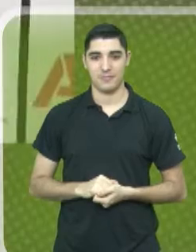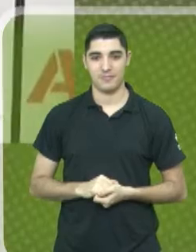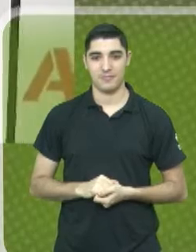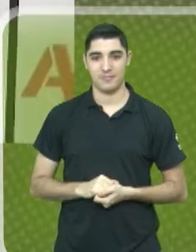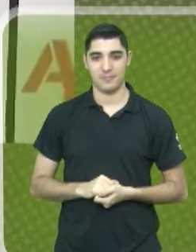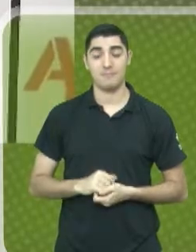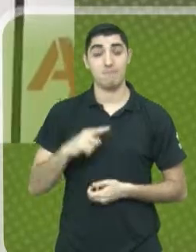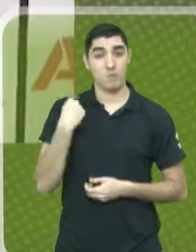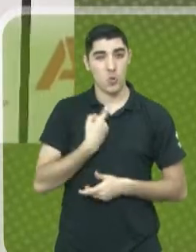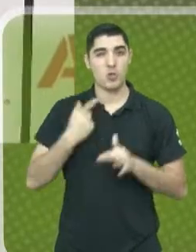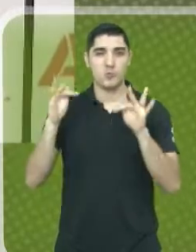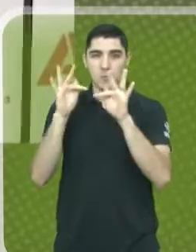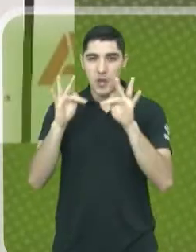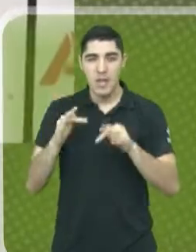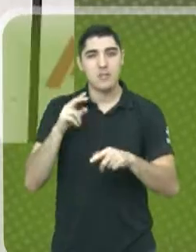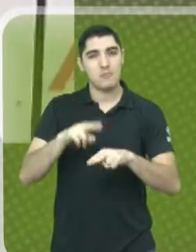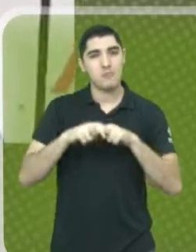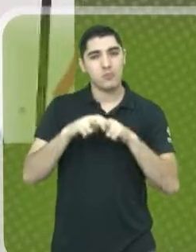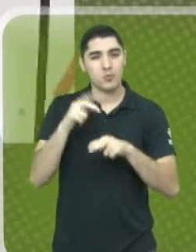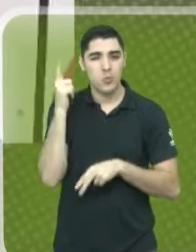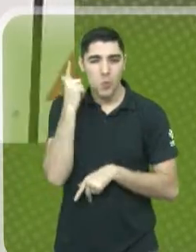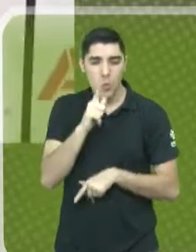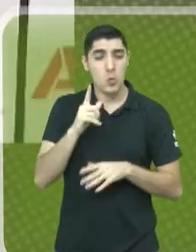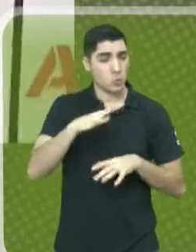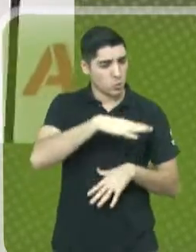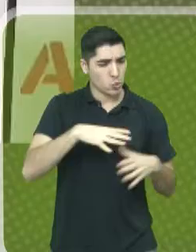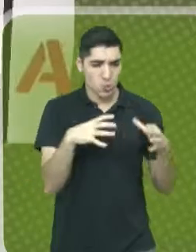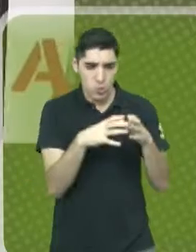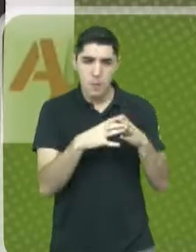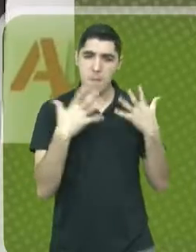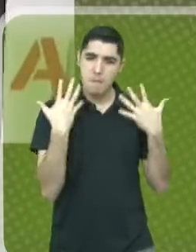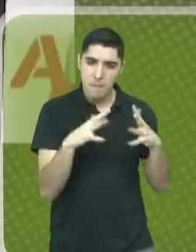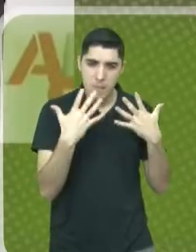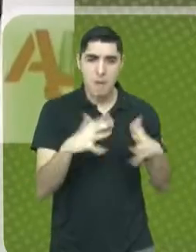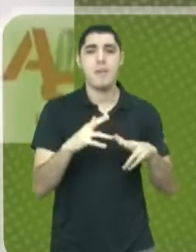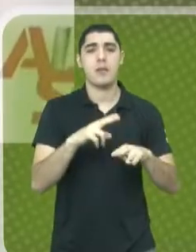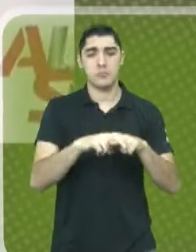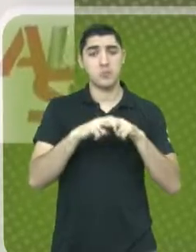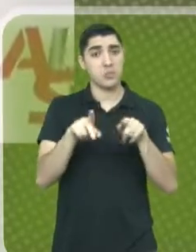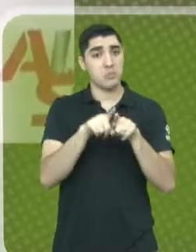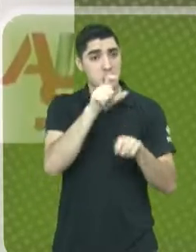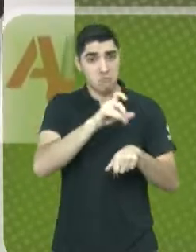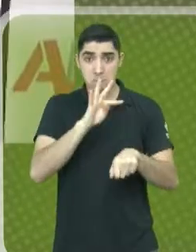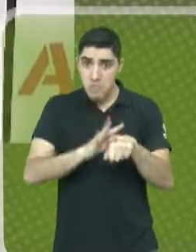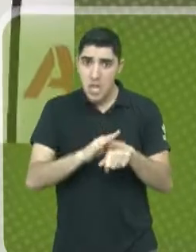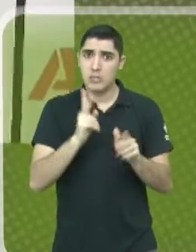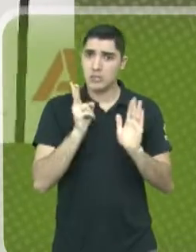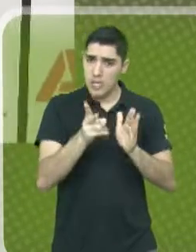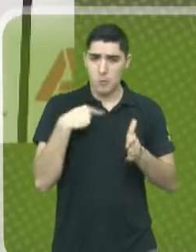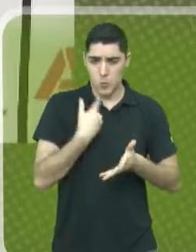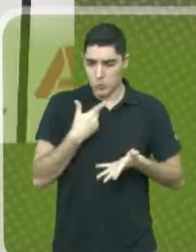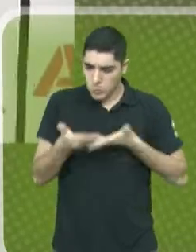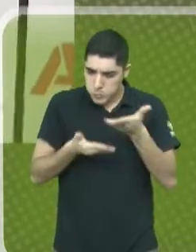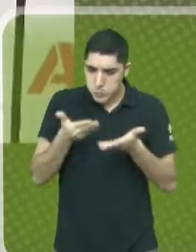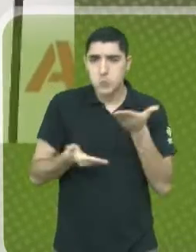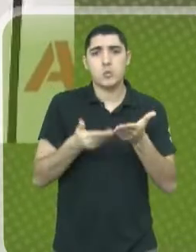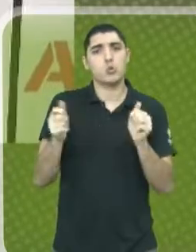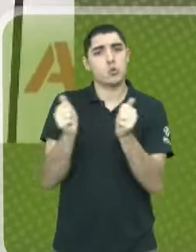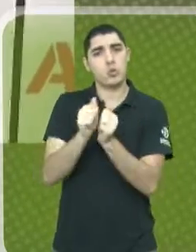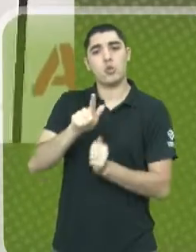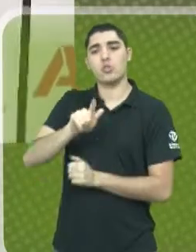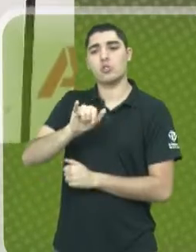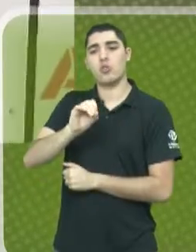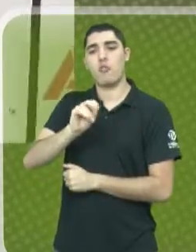feliz ainda pela entrega do time todo. O time todo de parabéns. O professor Augusto aí vem trabalhando com a gente firme na semana, o Giovanni, não deixa cair o